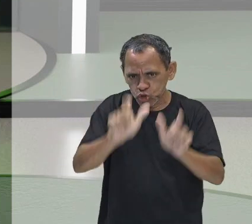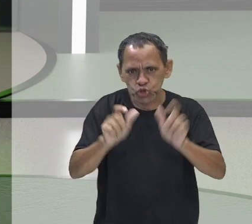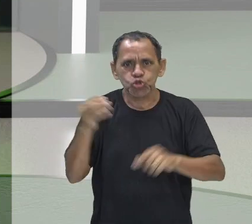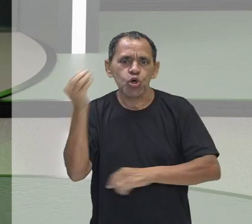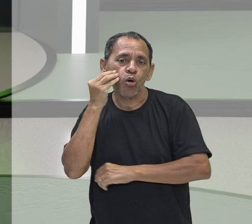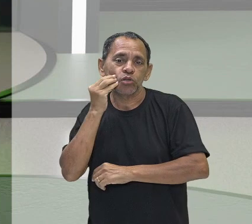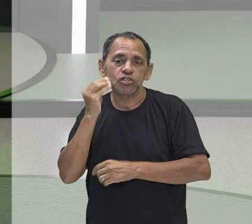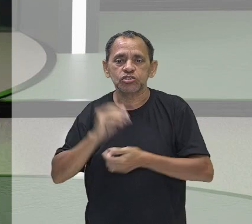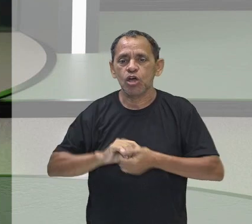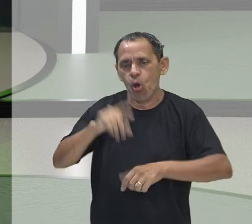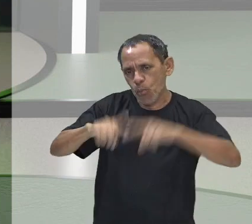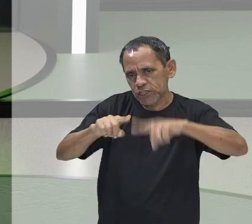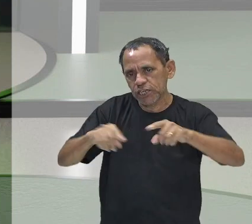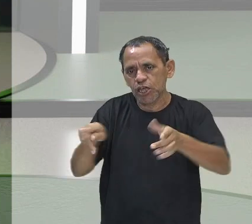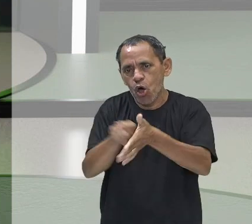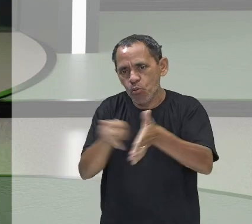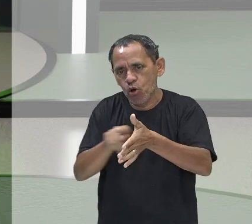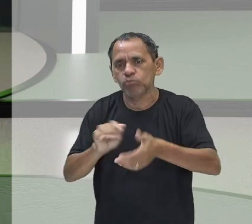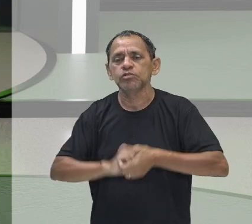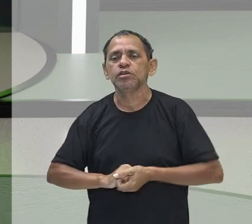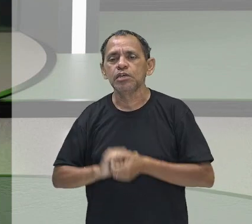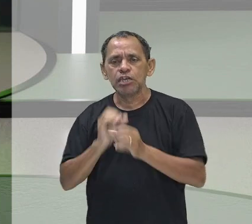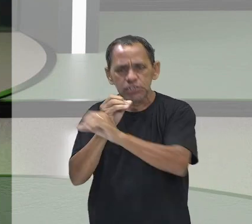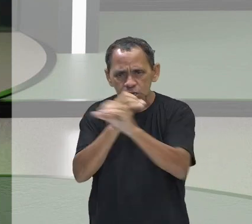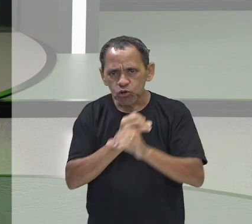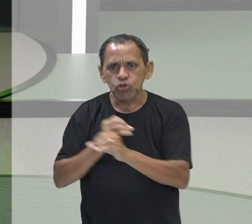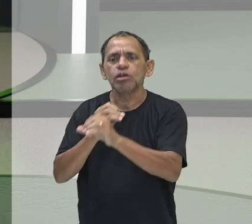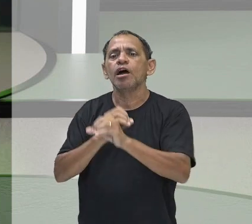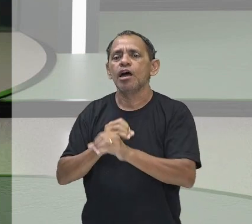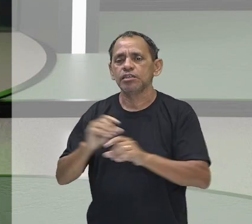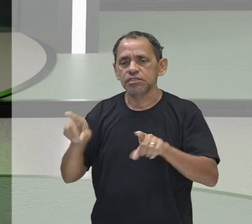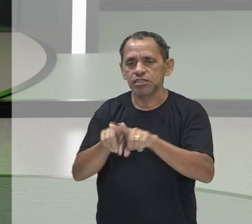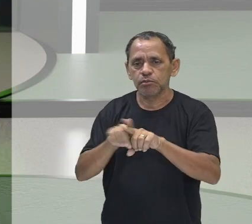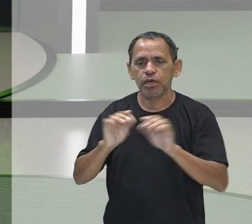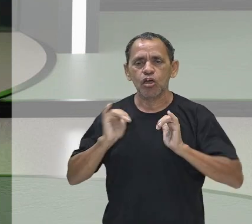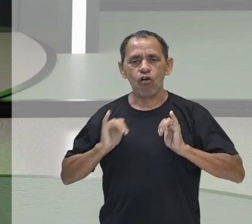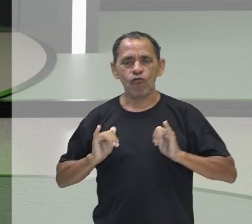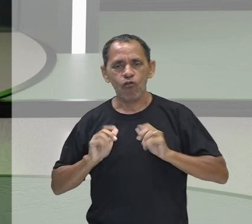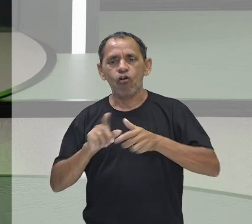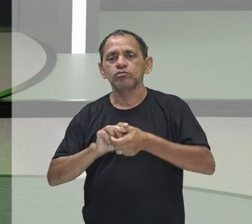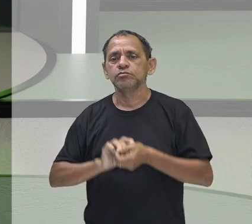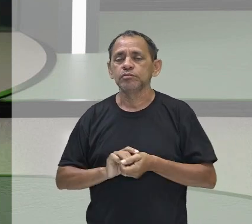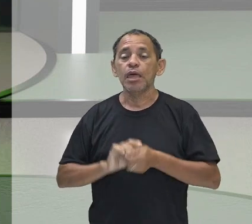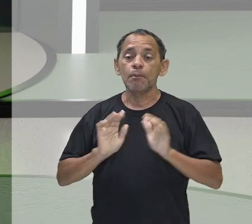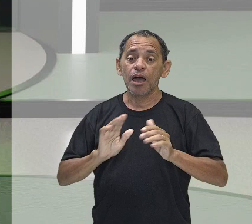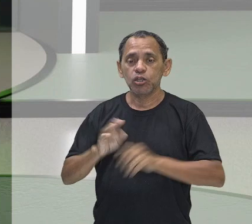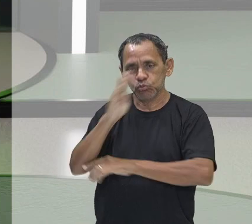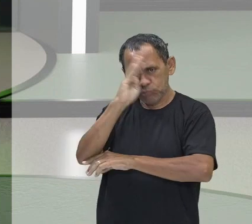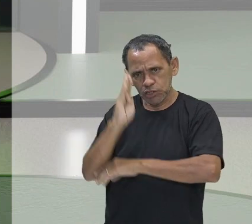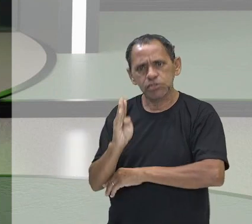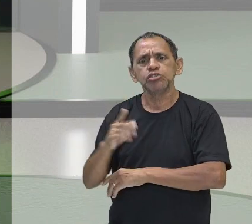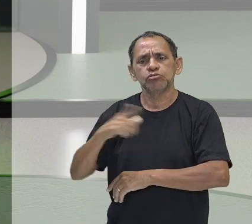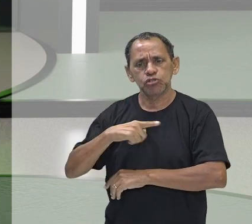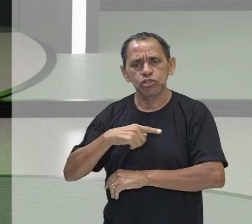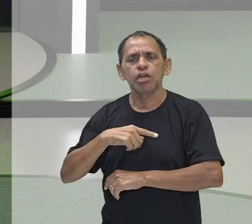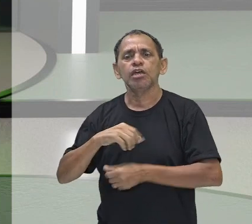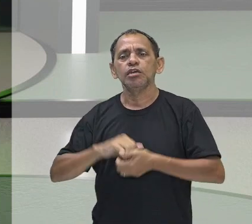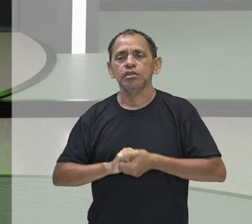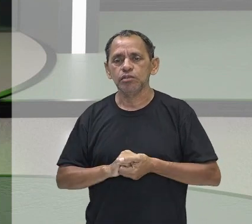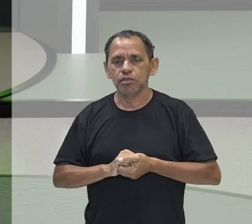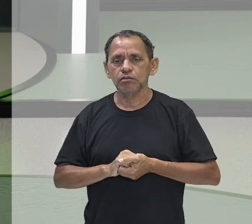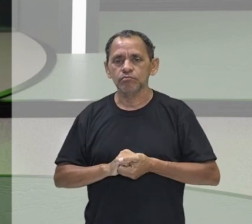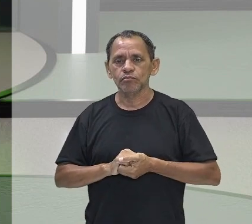Olha aí, utilizando mais segurança, né, e mais conforto. E o Brasil, ele também possui algumas referências aí na